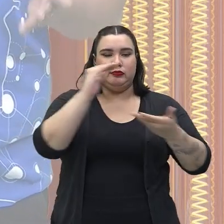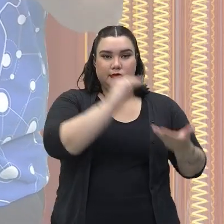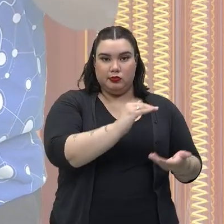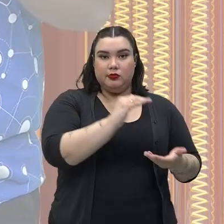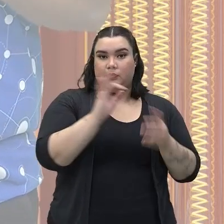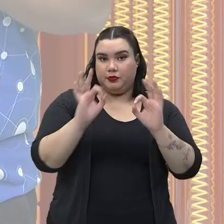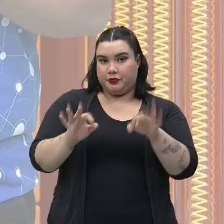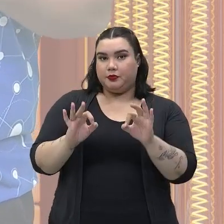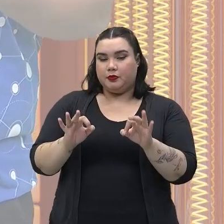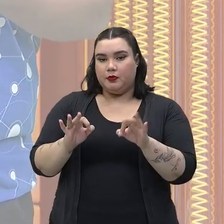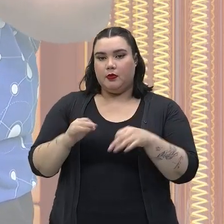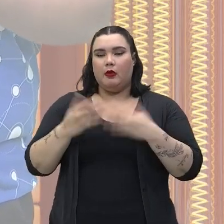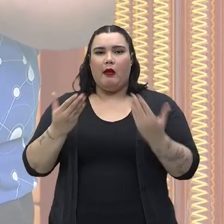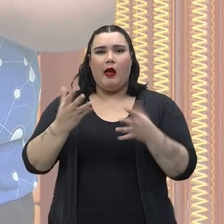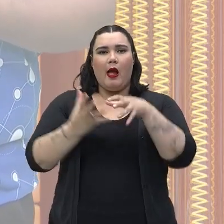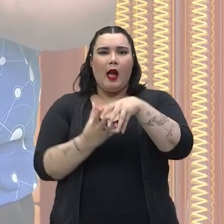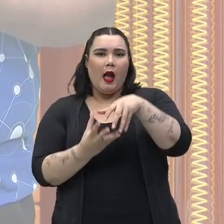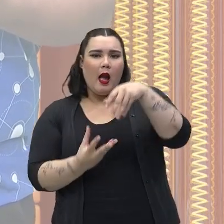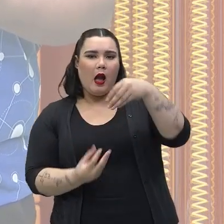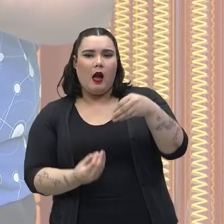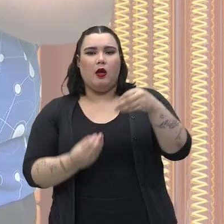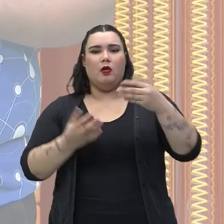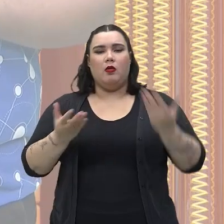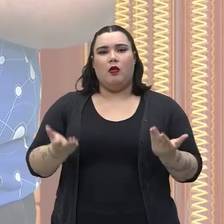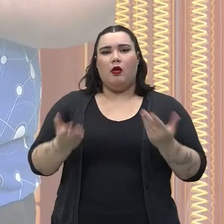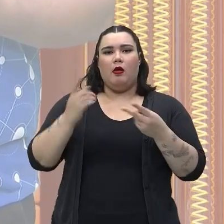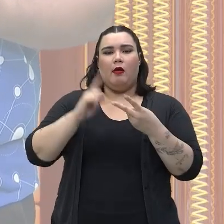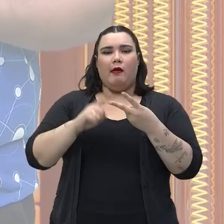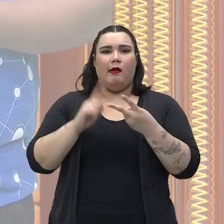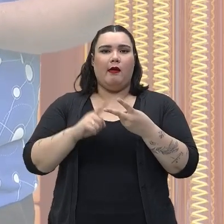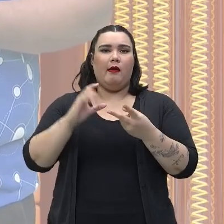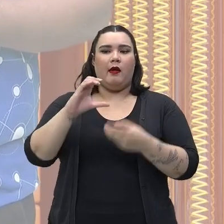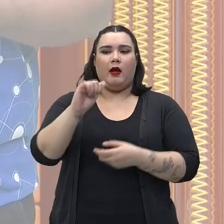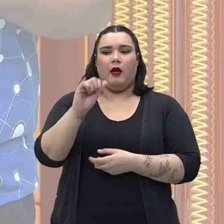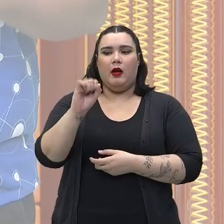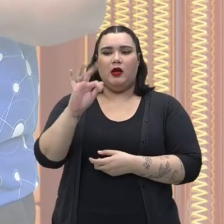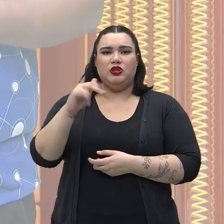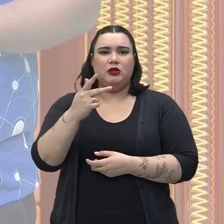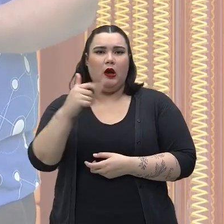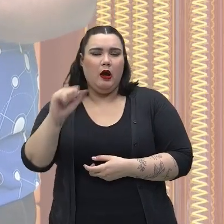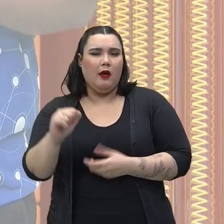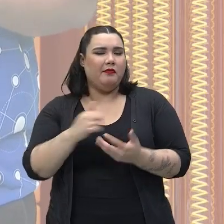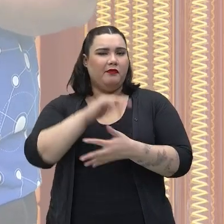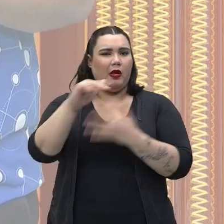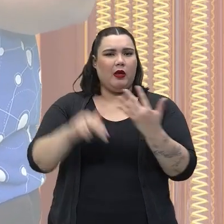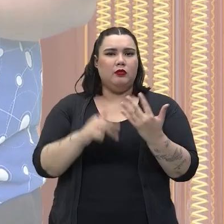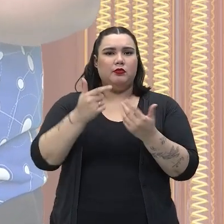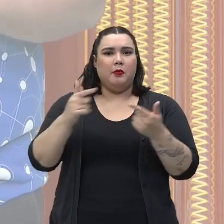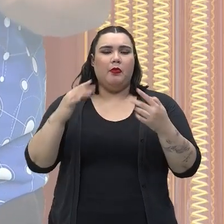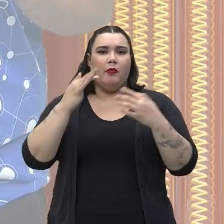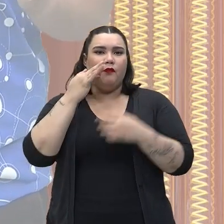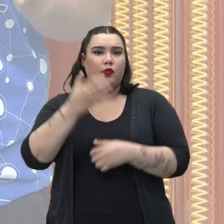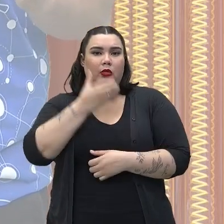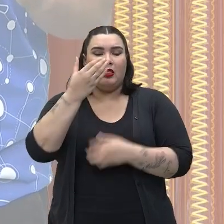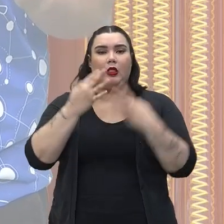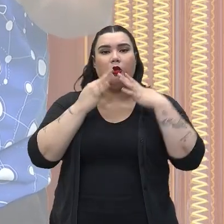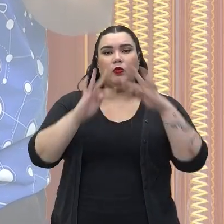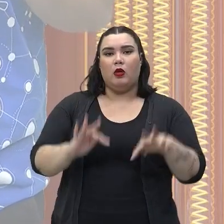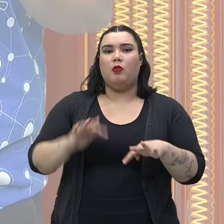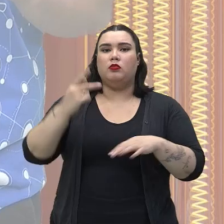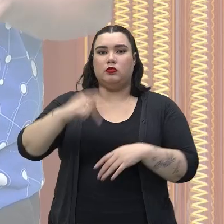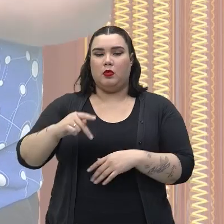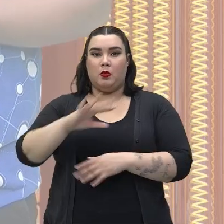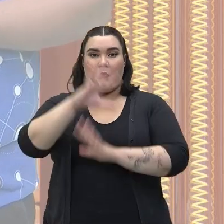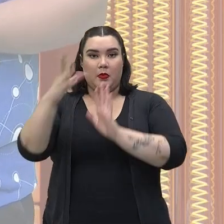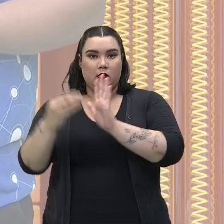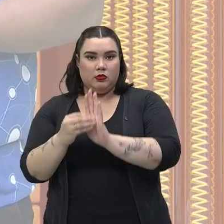sertão. Cacau, baunilha, castanha do Brasil, hoje chamada assim, né, e outros produtos que pudessem ser retirados e vendidos com